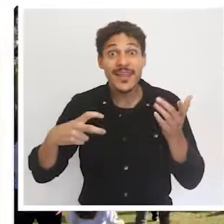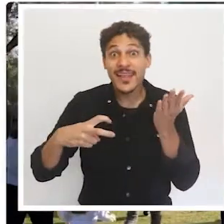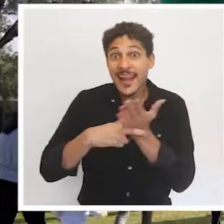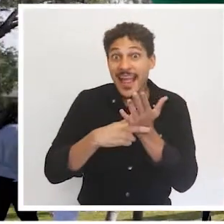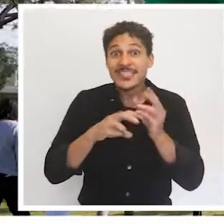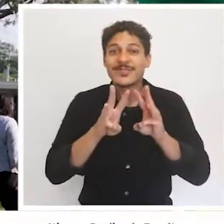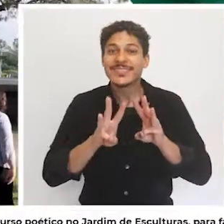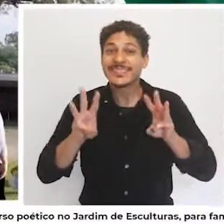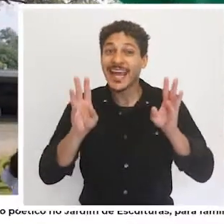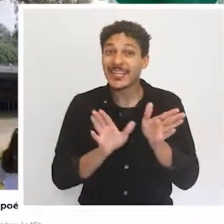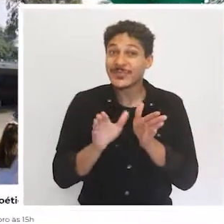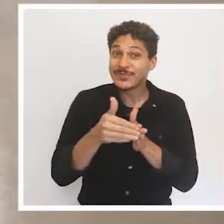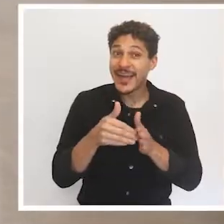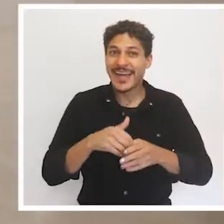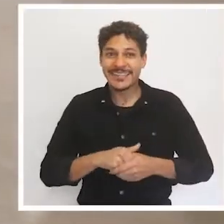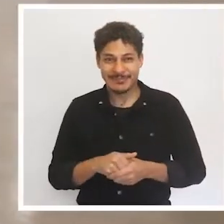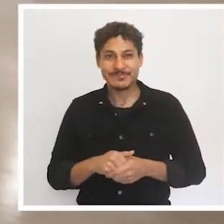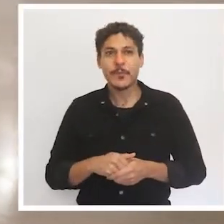man.org.br.